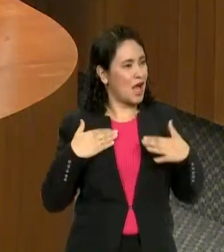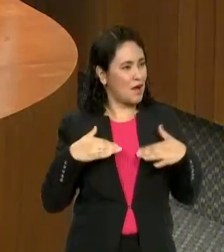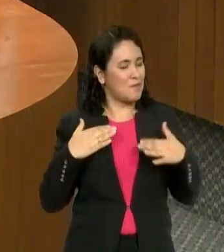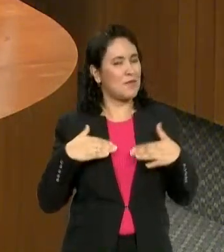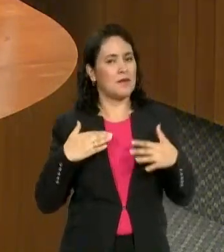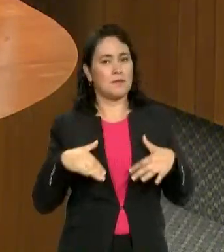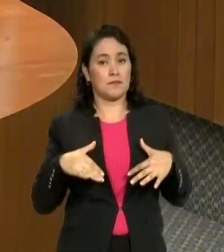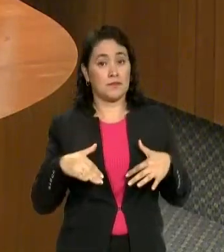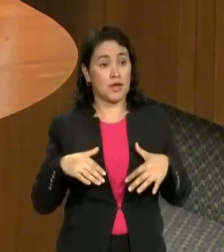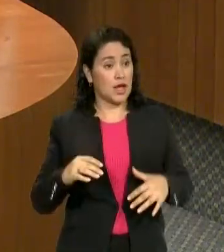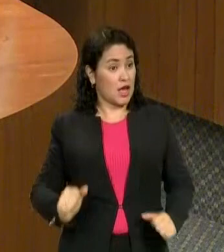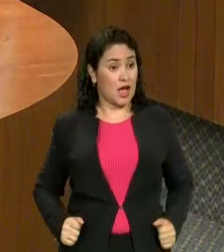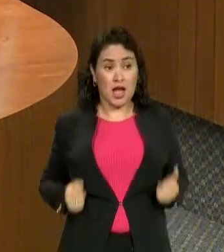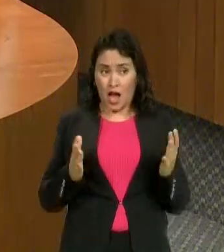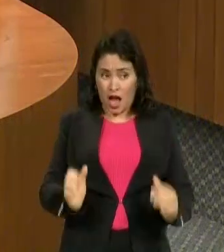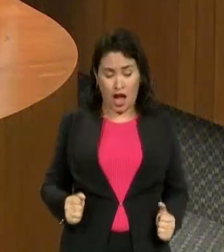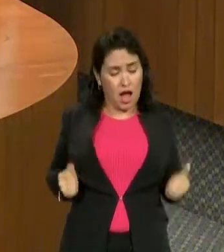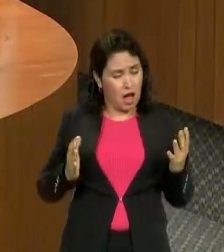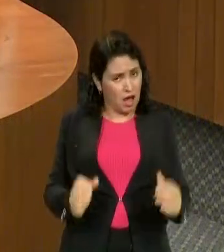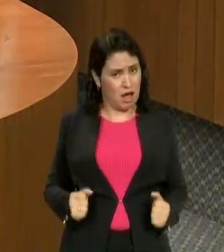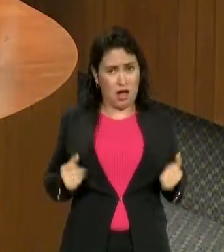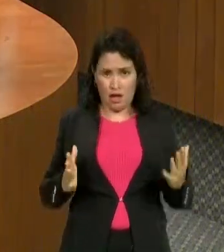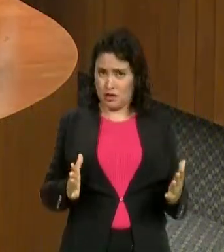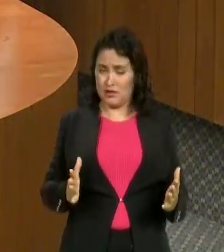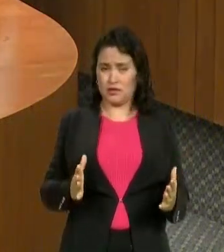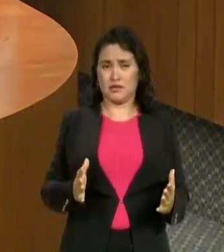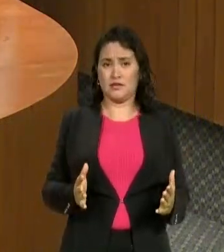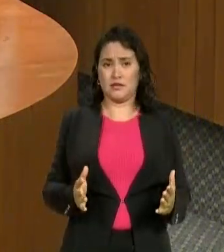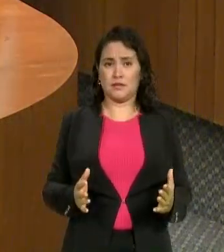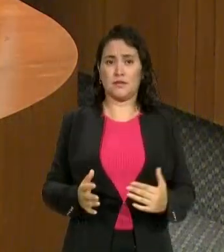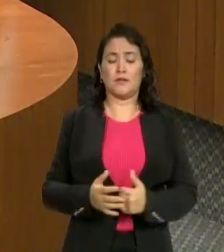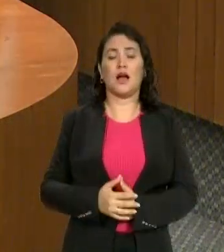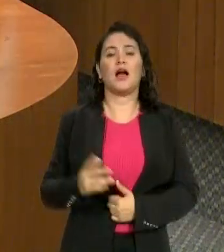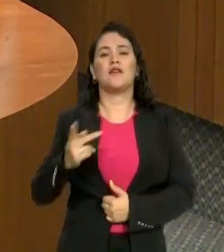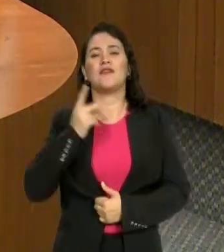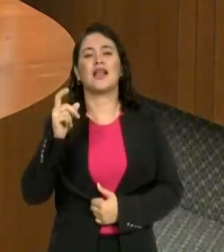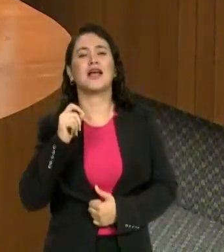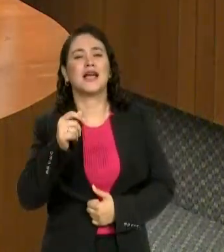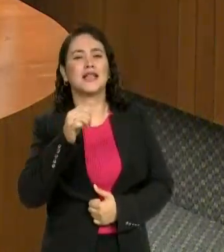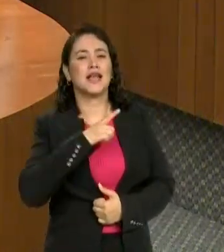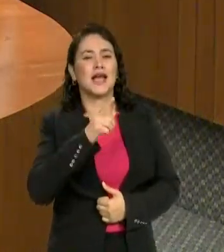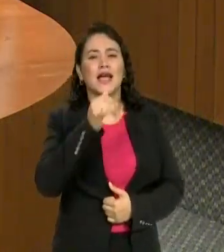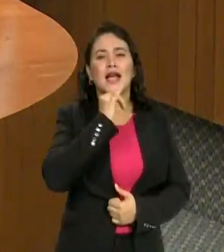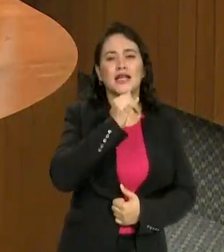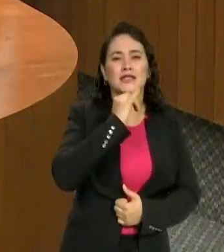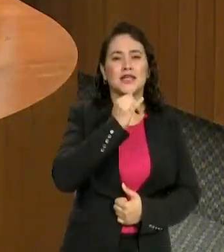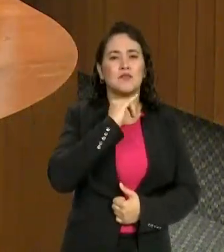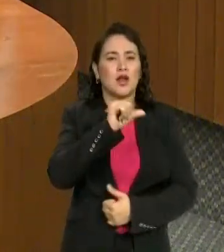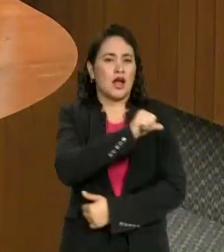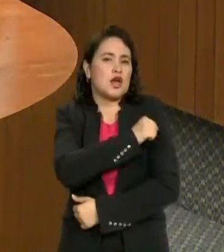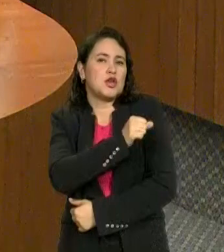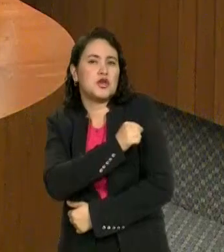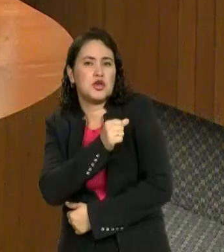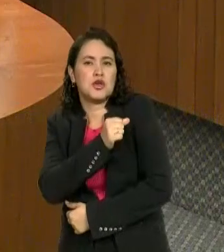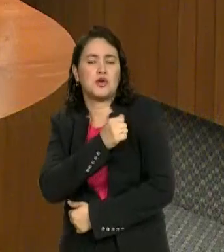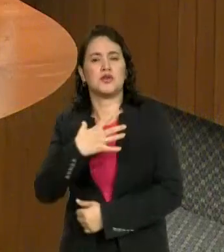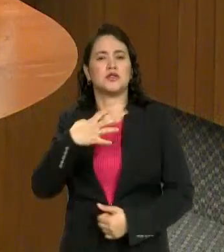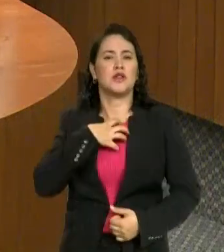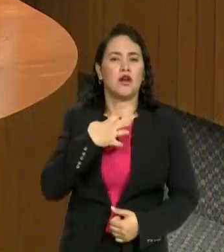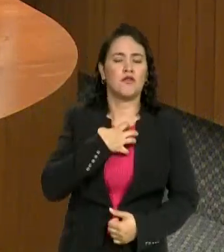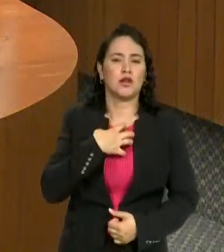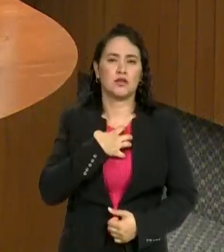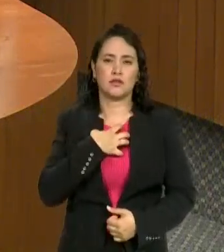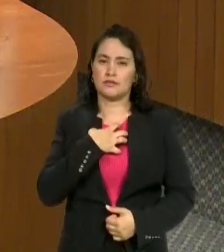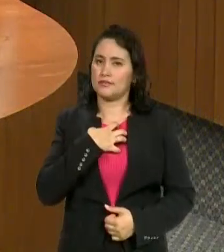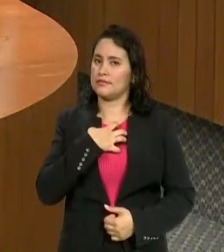Rasga o dinheiro. Aí vão dizer que tem exemplo no Rio, exemplo Salvador. Meu amigo, nós estamos tratando do estado